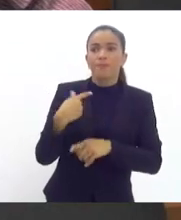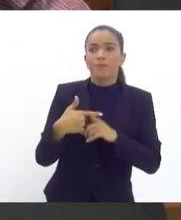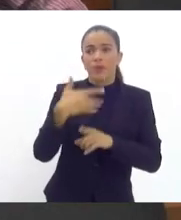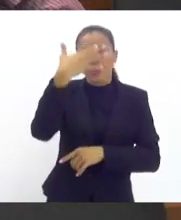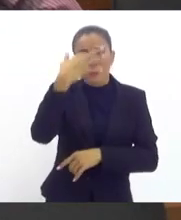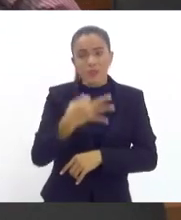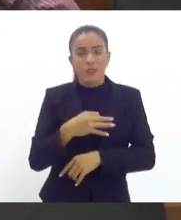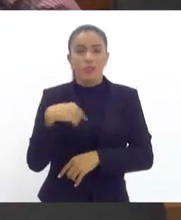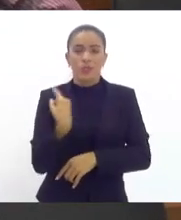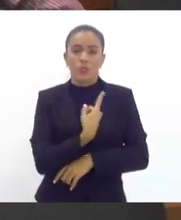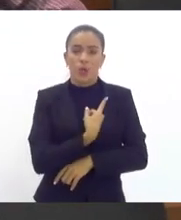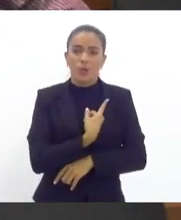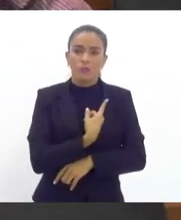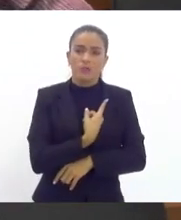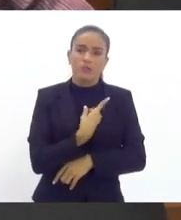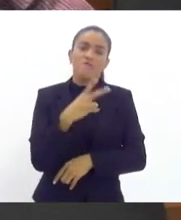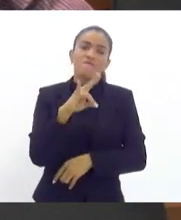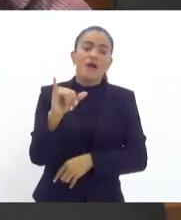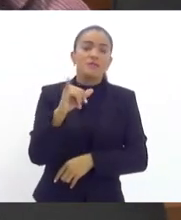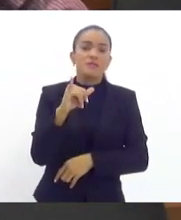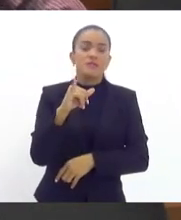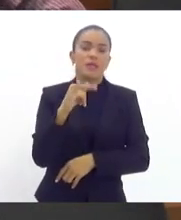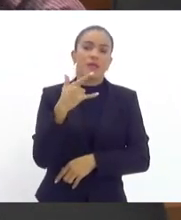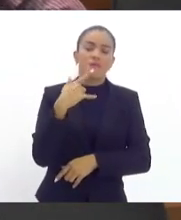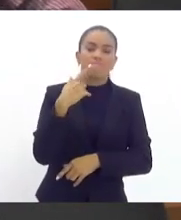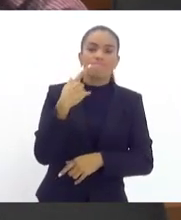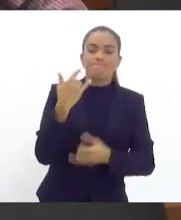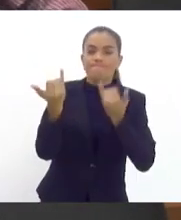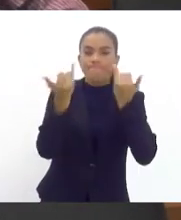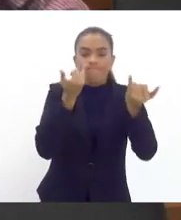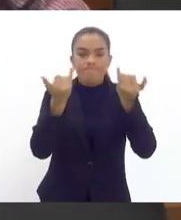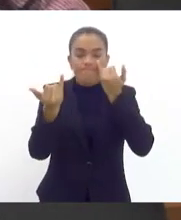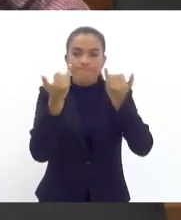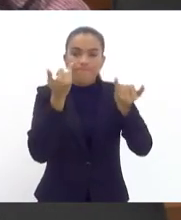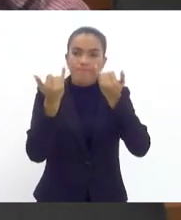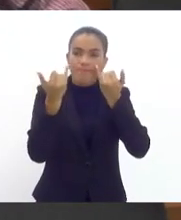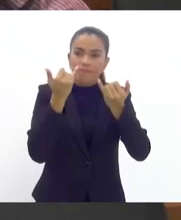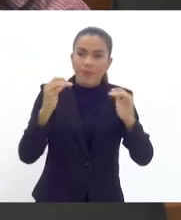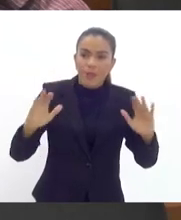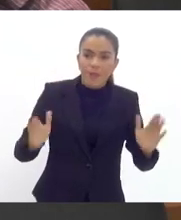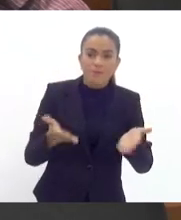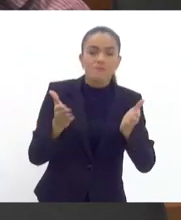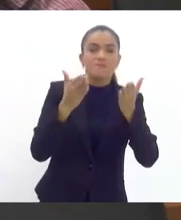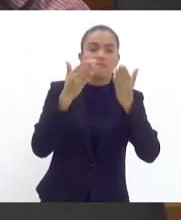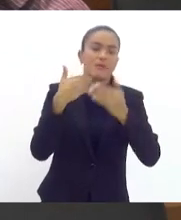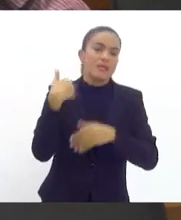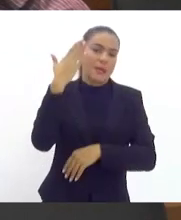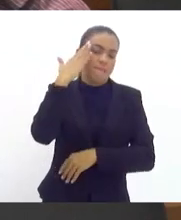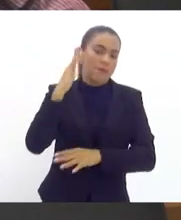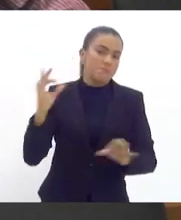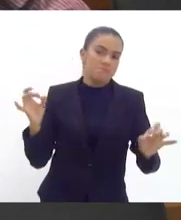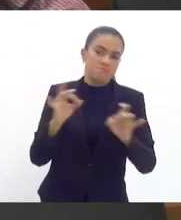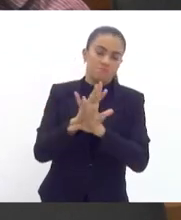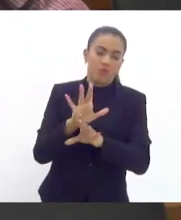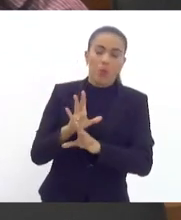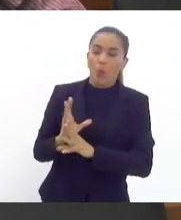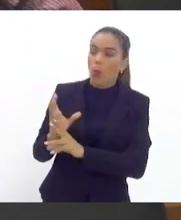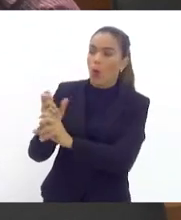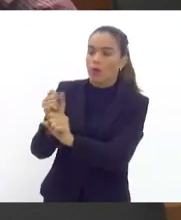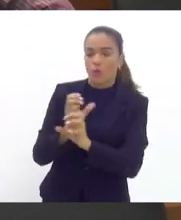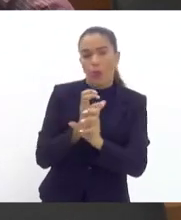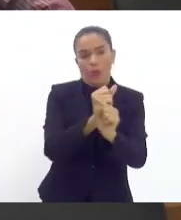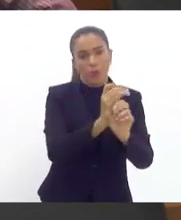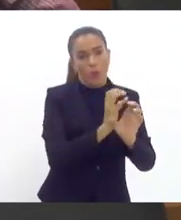certeza que vai ser ali o balizador de muitas políticas públicas a gente precisa ter esse raio-x E aí tem convicção